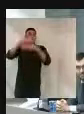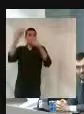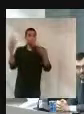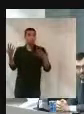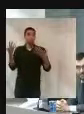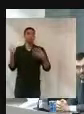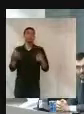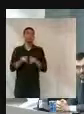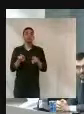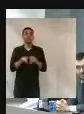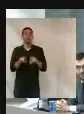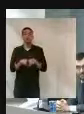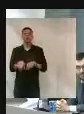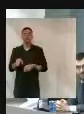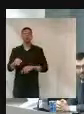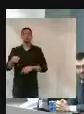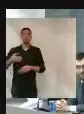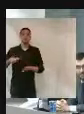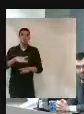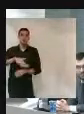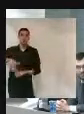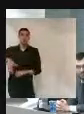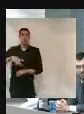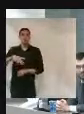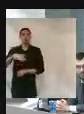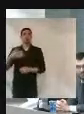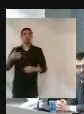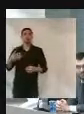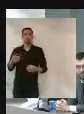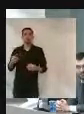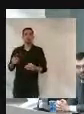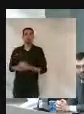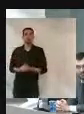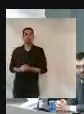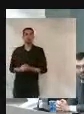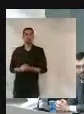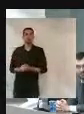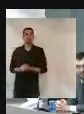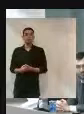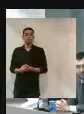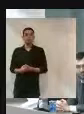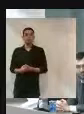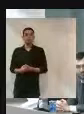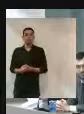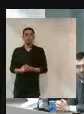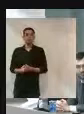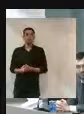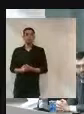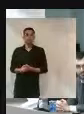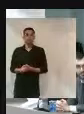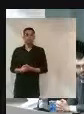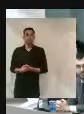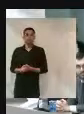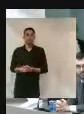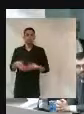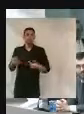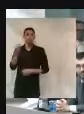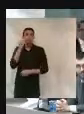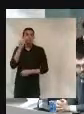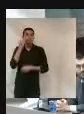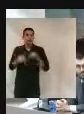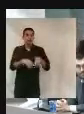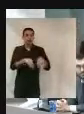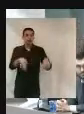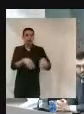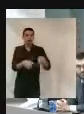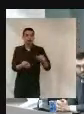de vidro para jateamento, produção de microesferas e etc. E todos esses projetos aqui foram